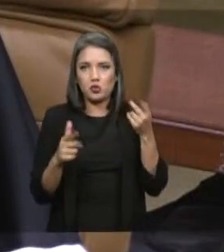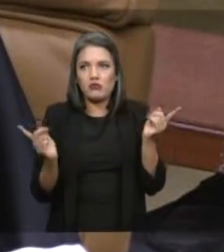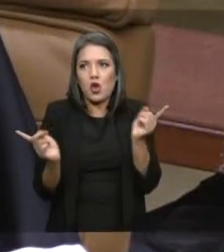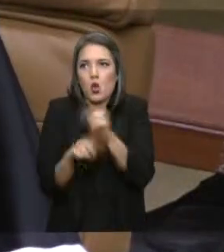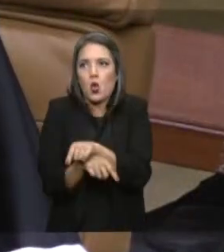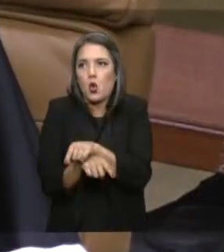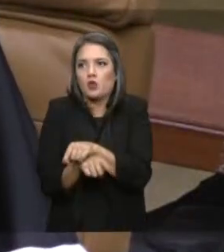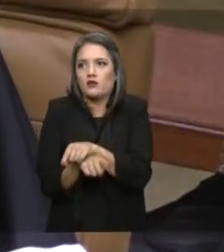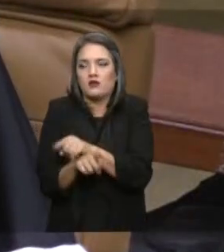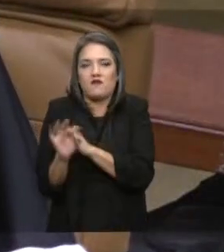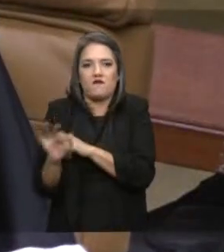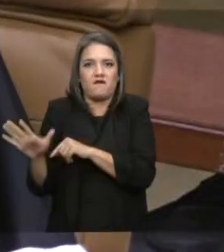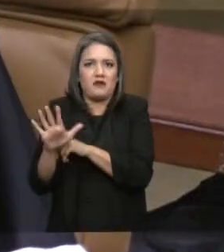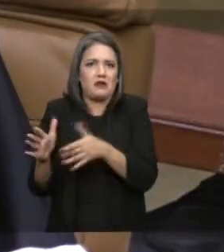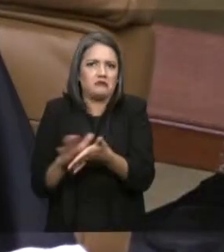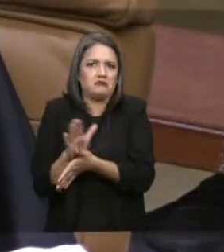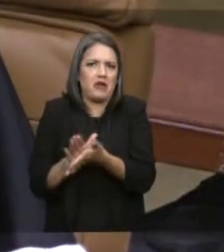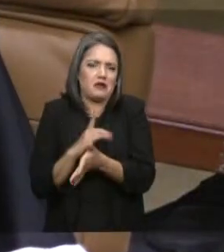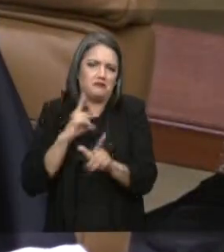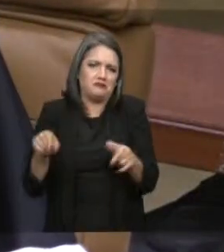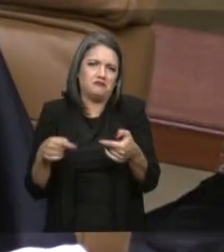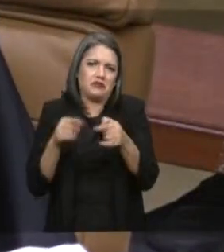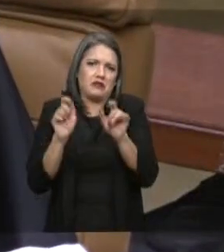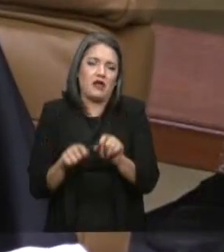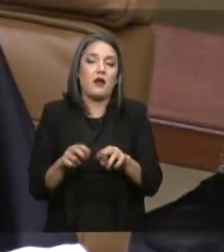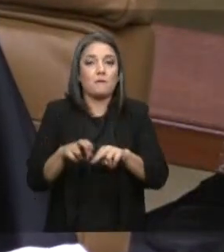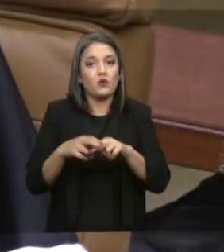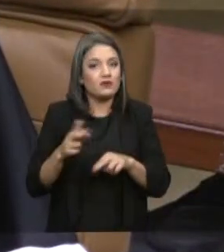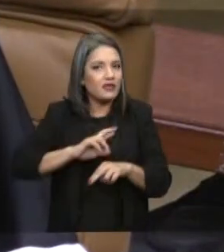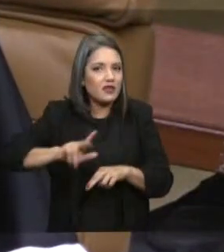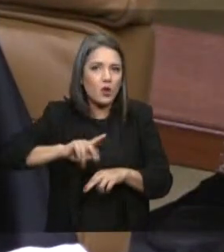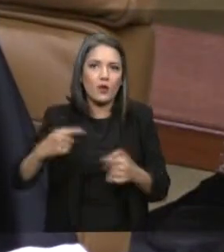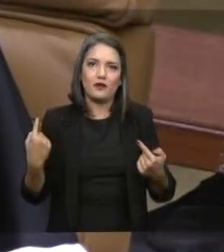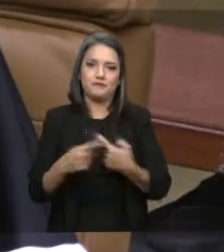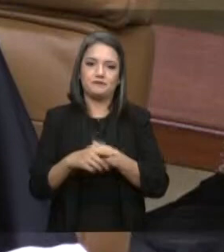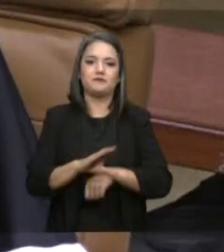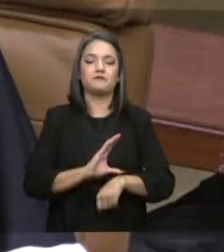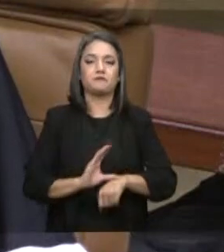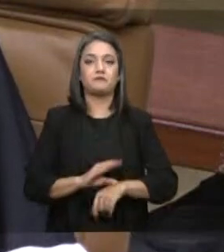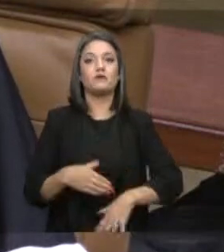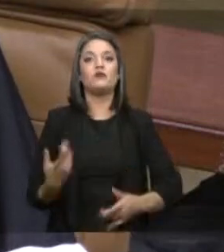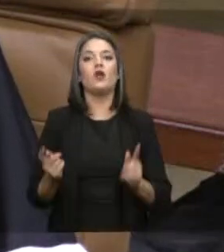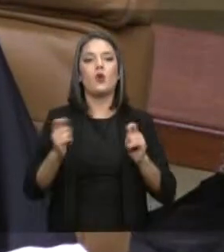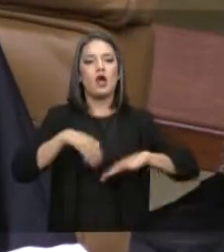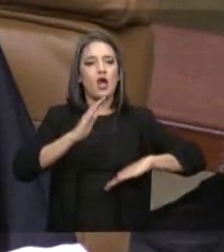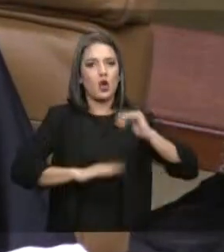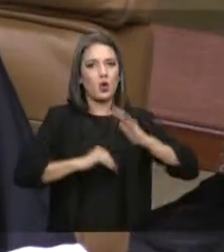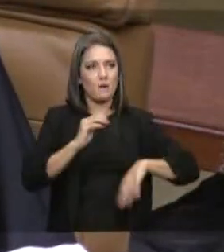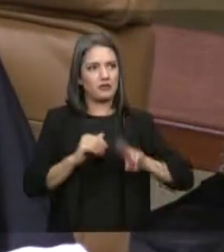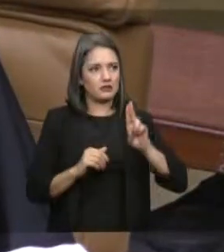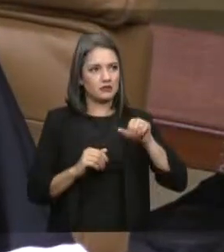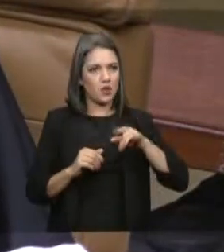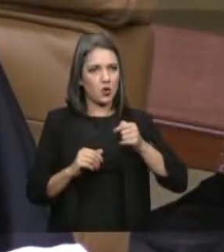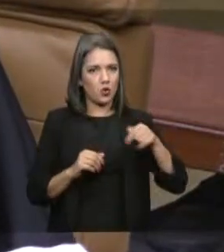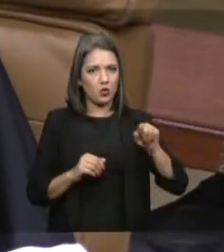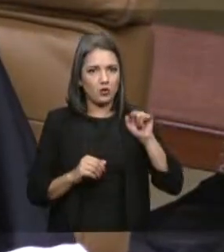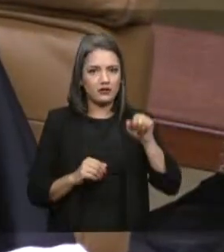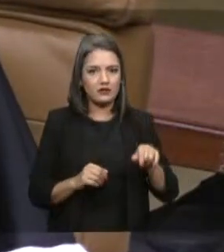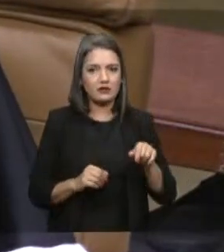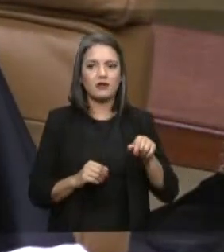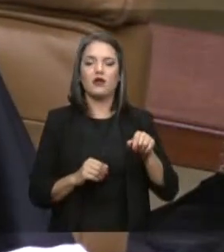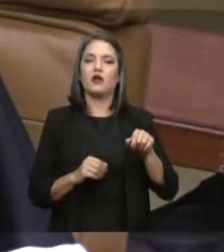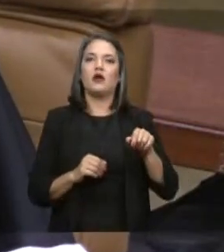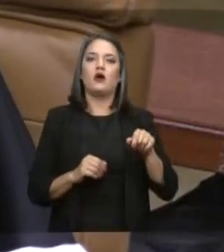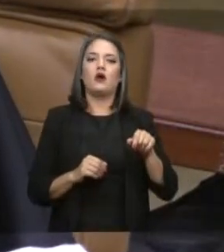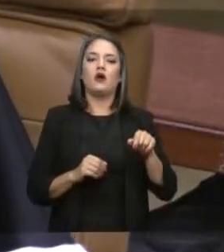de inconstitucionalidade acrescento que o exercício da competência da União em momento algum diminuía a